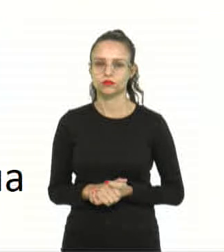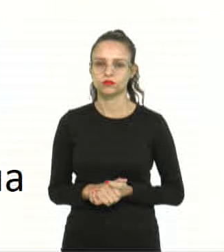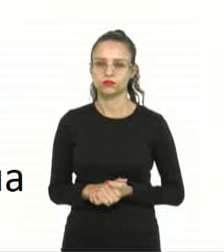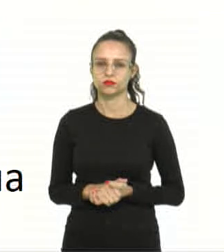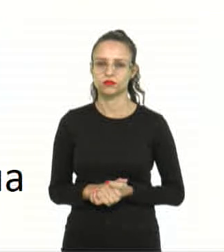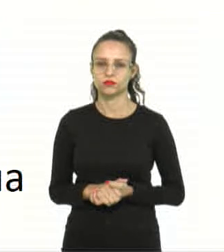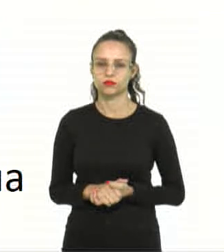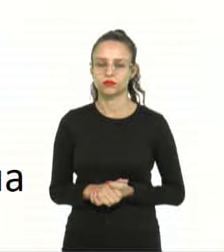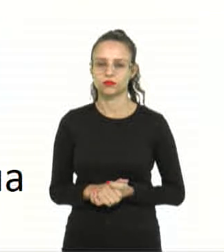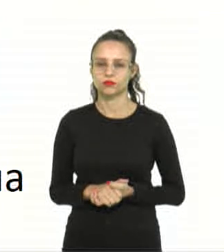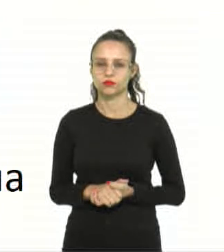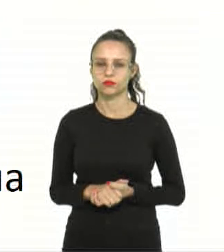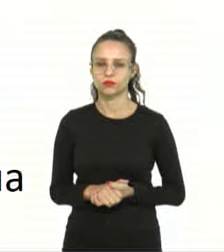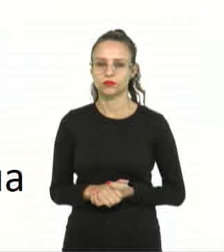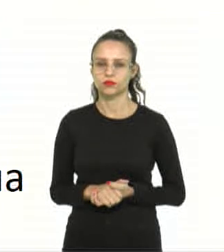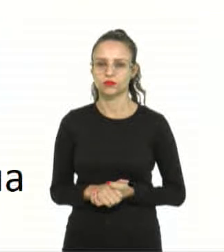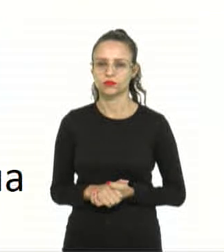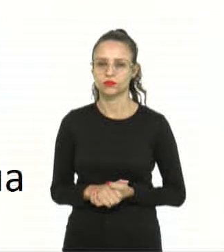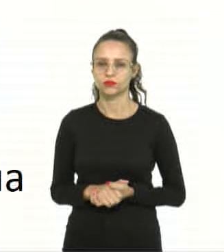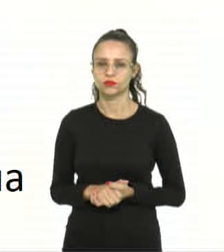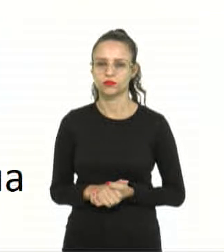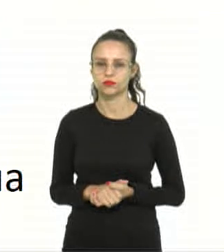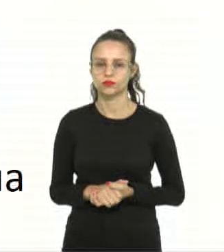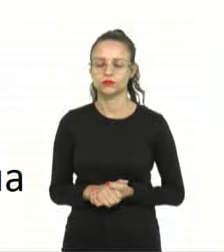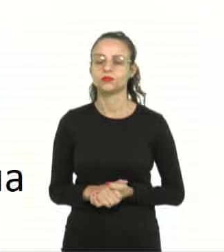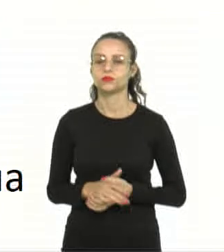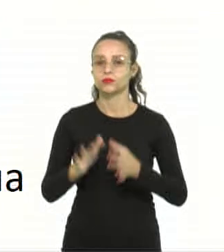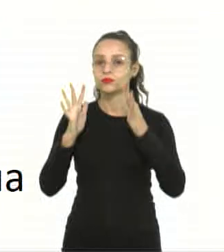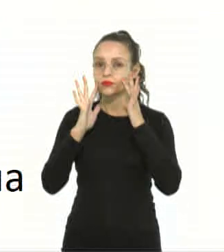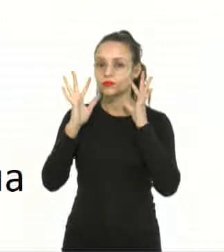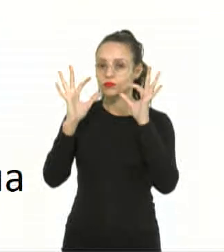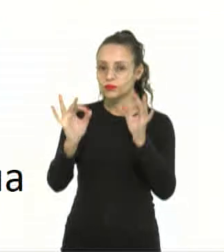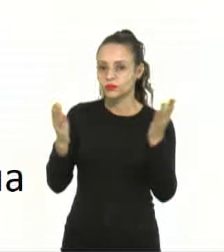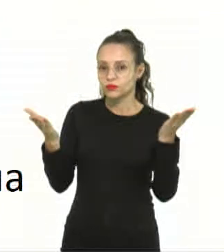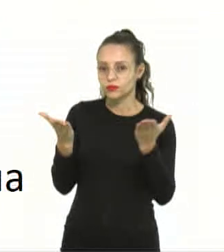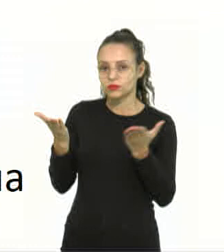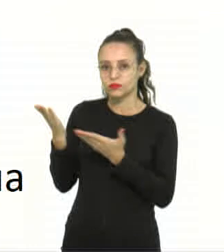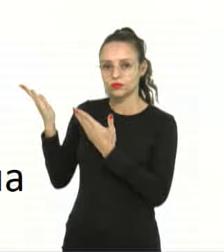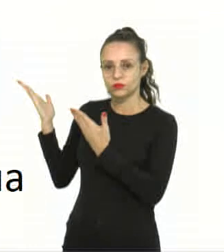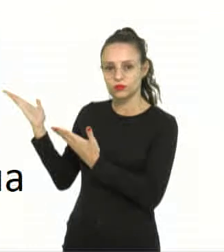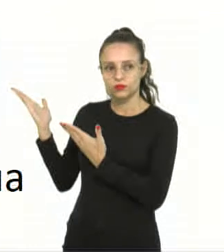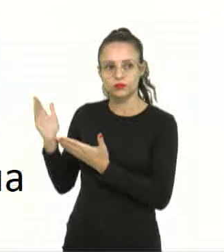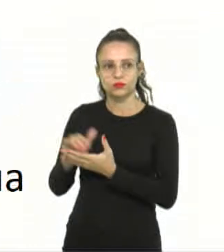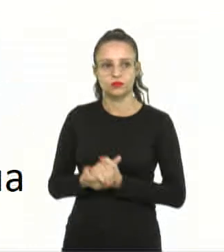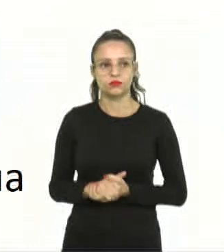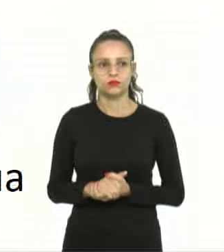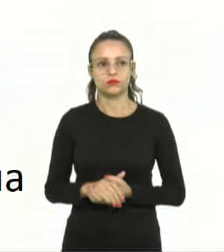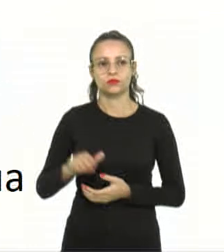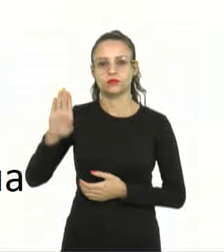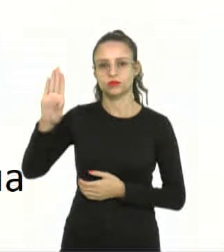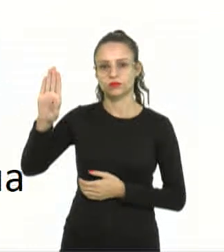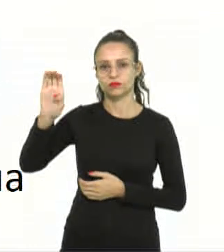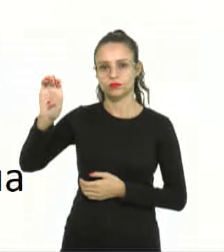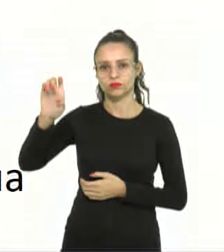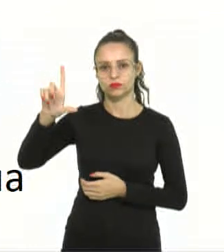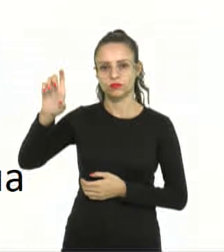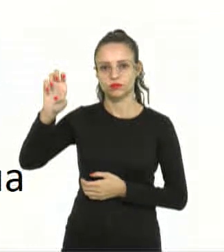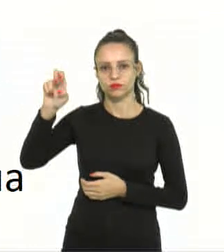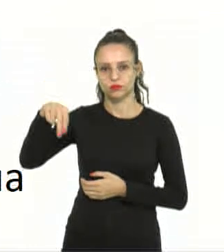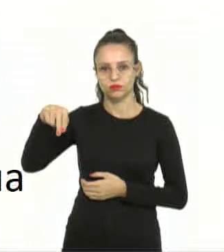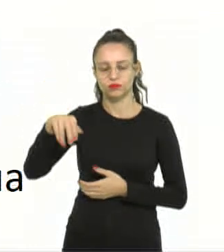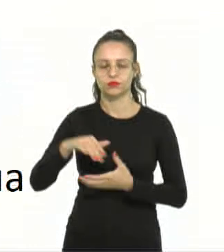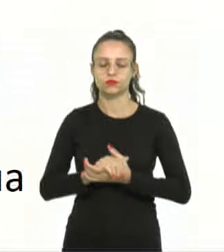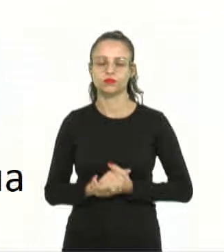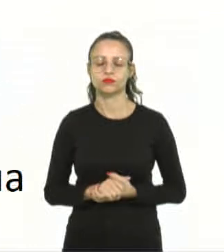del mundo católico es el Belém. Prestem atenção agora nessas expressões. Belém, né, que é o presépio de